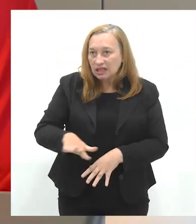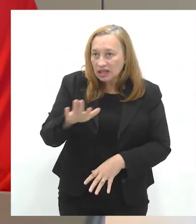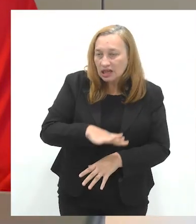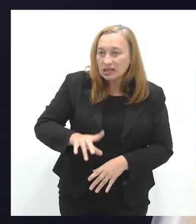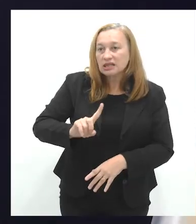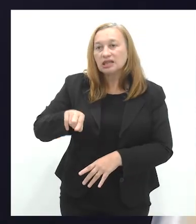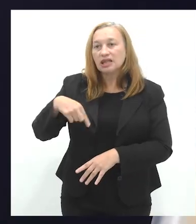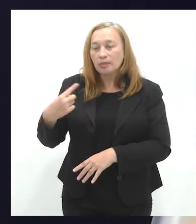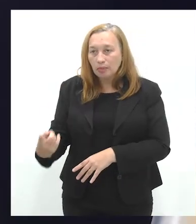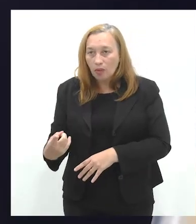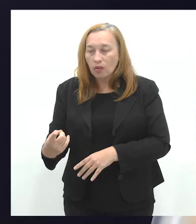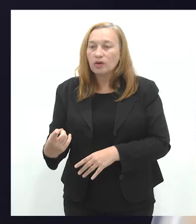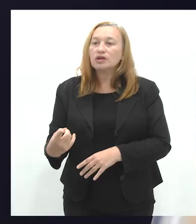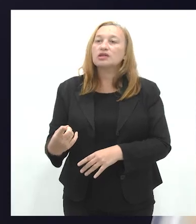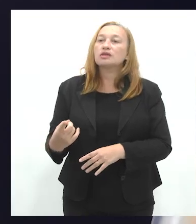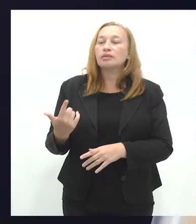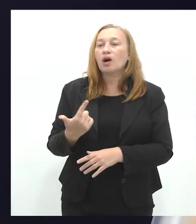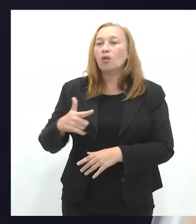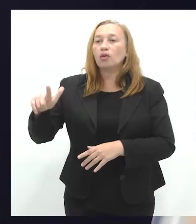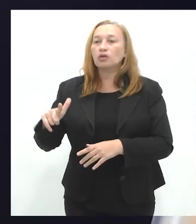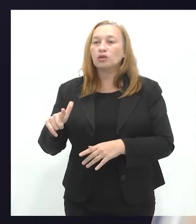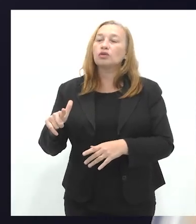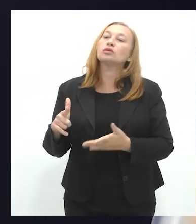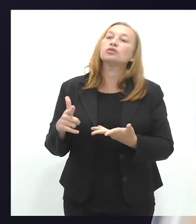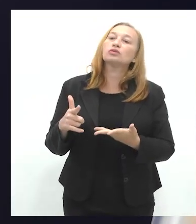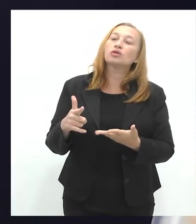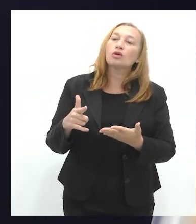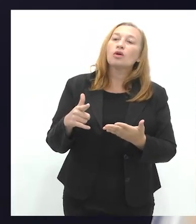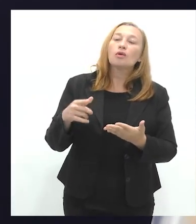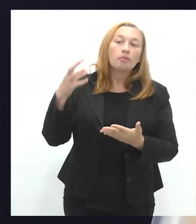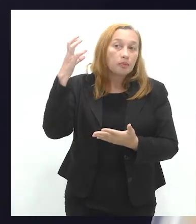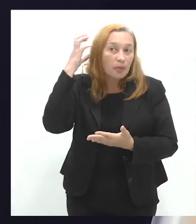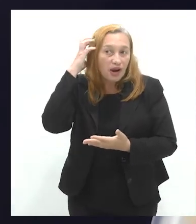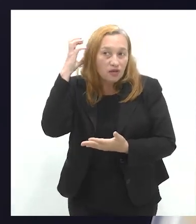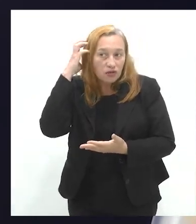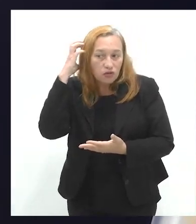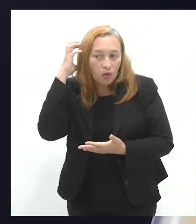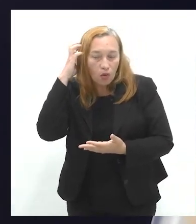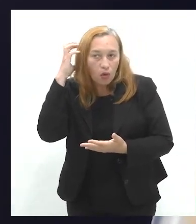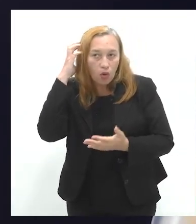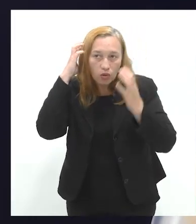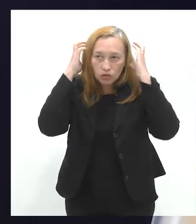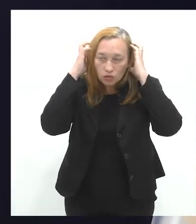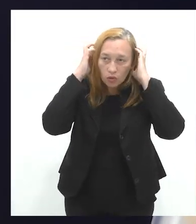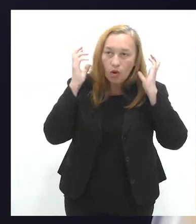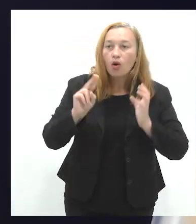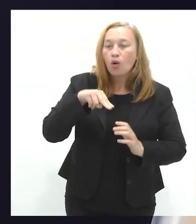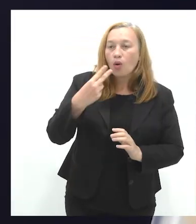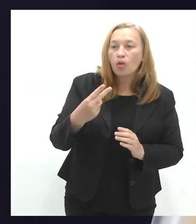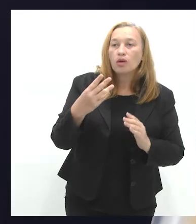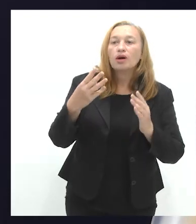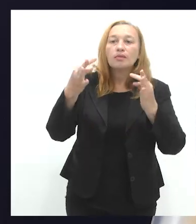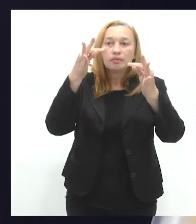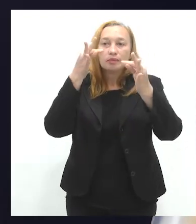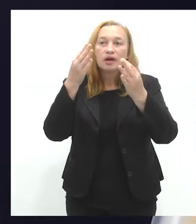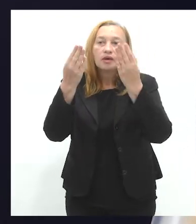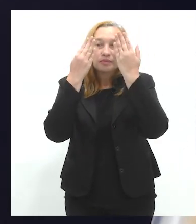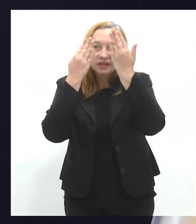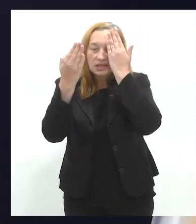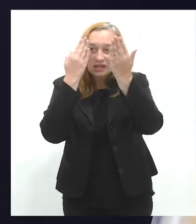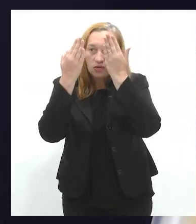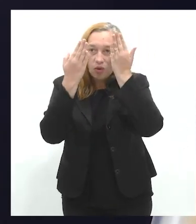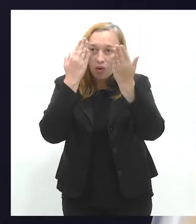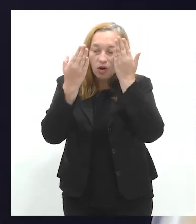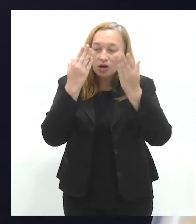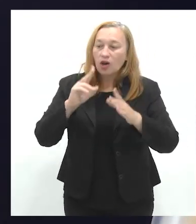ele também faz a avaliação dele. Às vezes, encaminho a fono, ou então a psicóloga, ou então ao